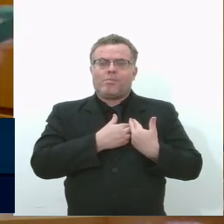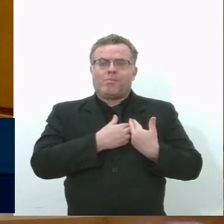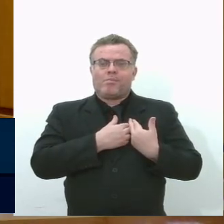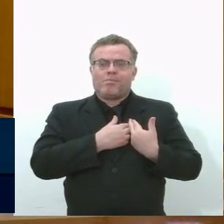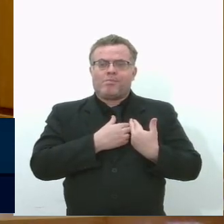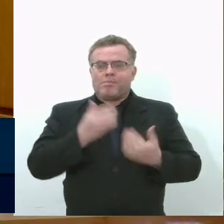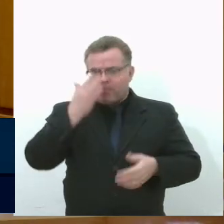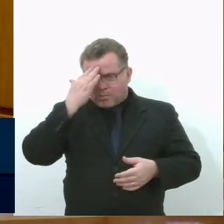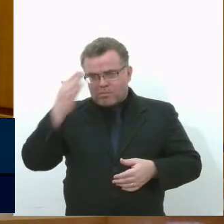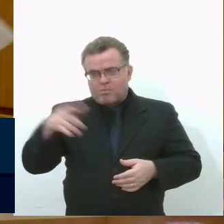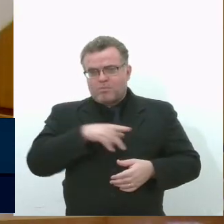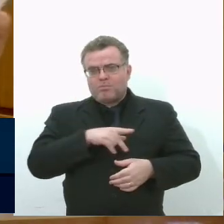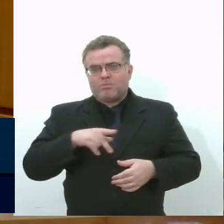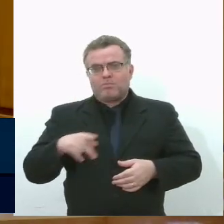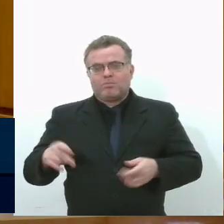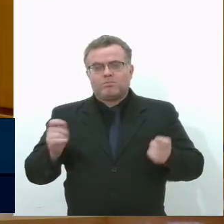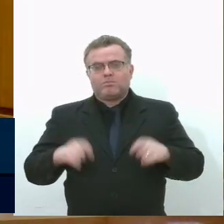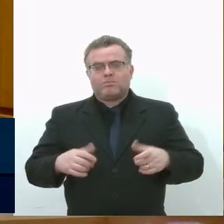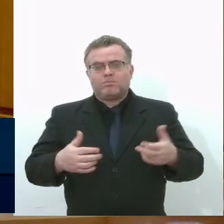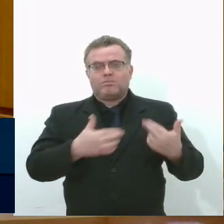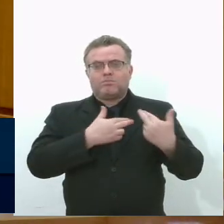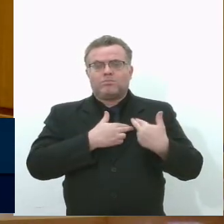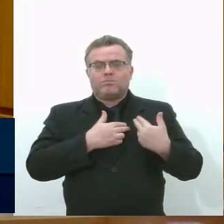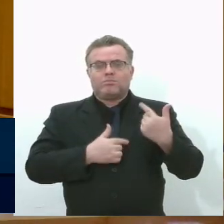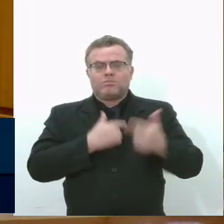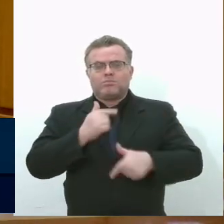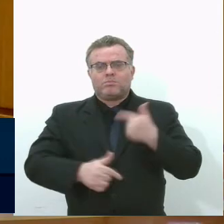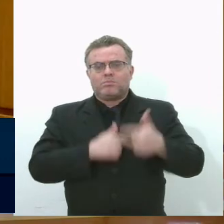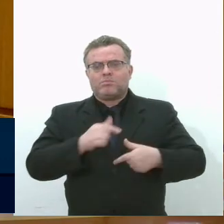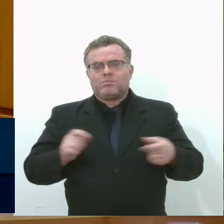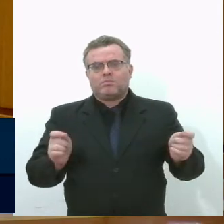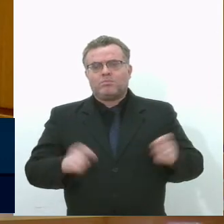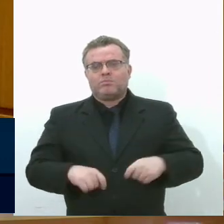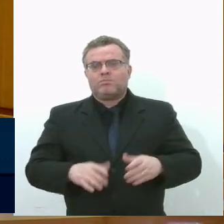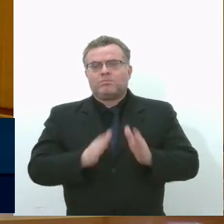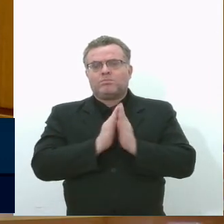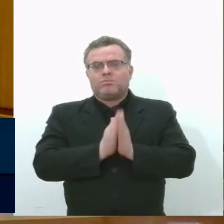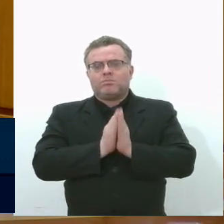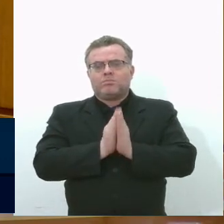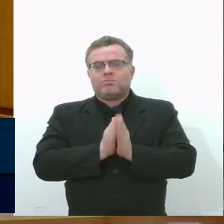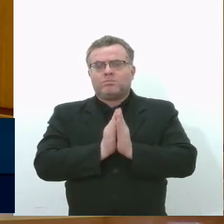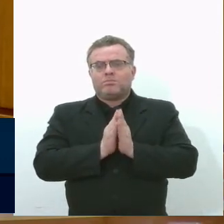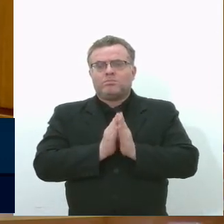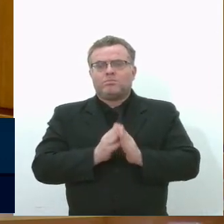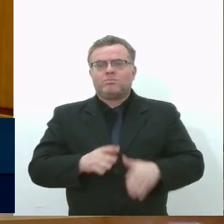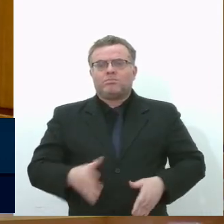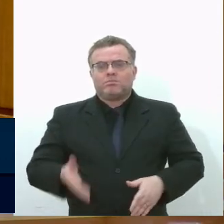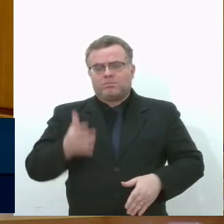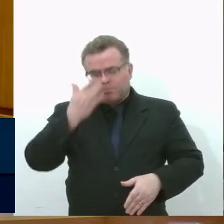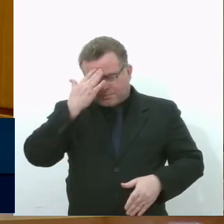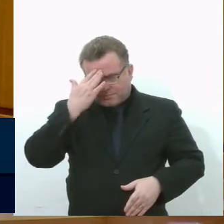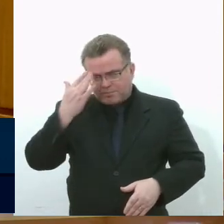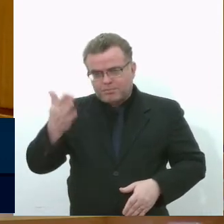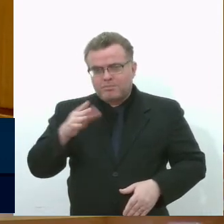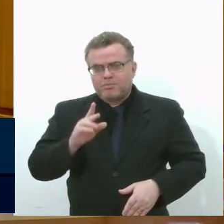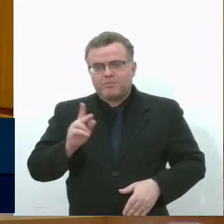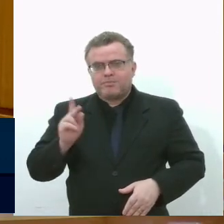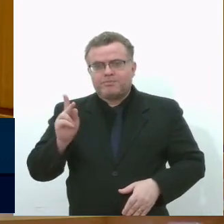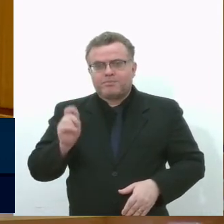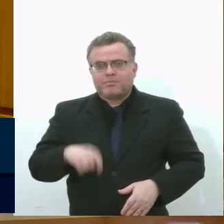muitas atribuições, mas é um apelo que faço nesta manhã. Muito obrigado.